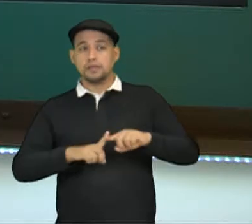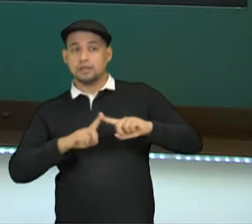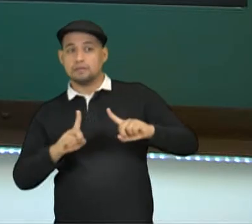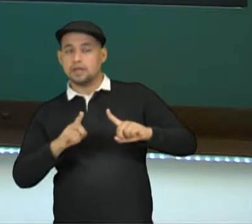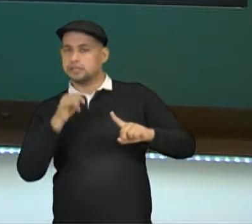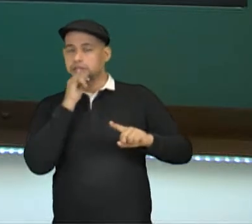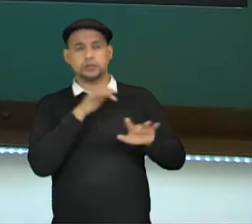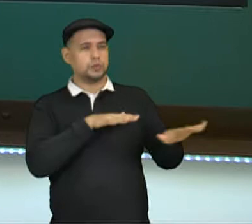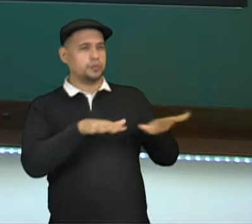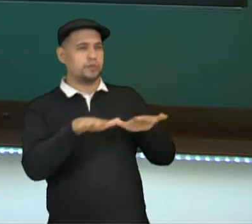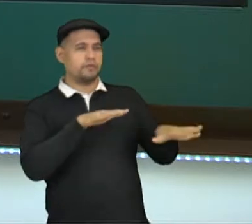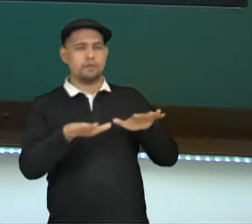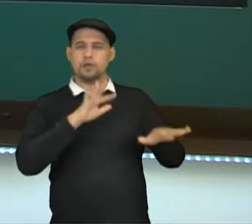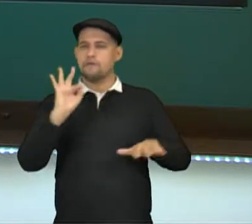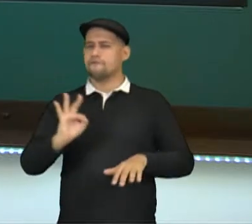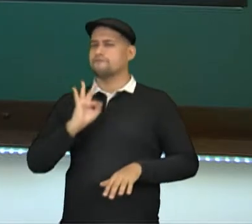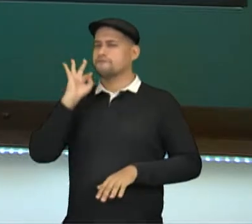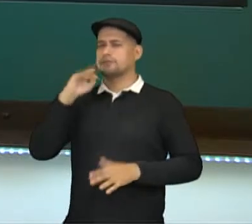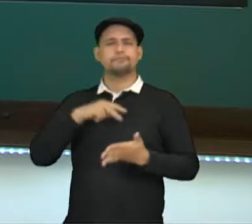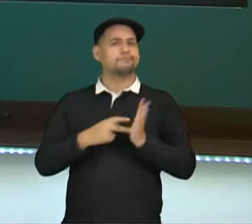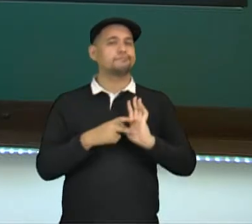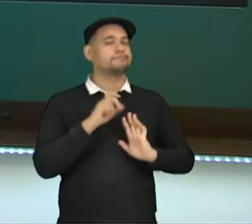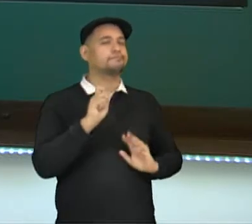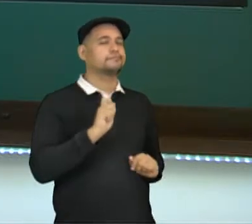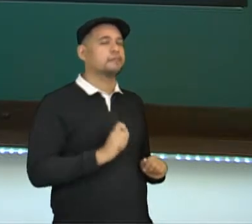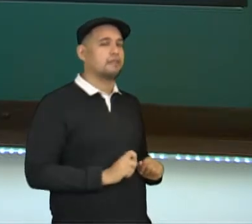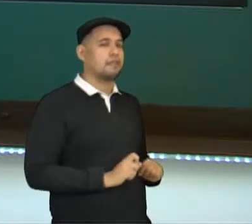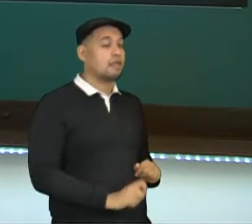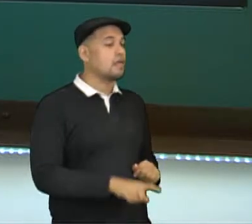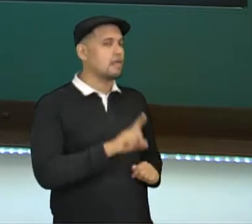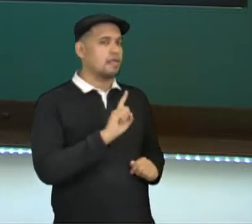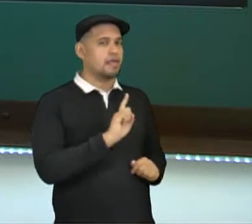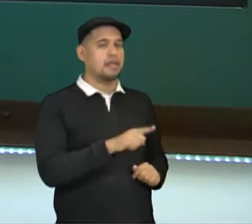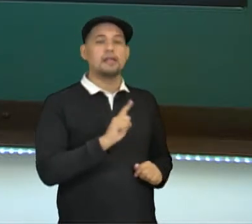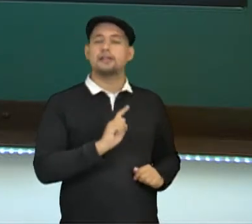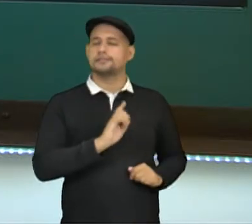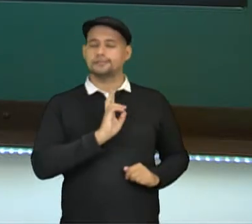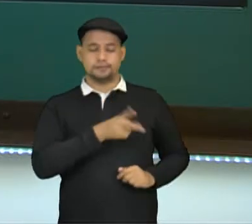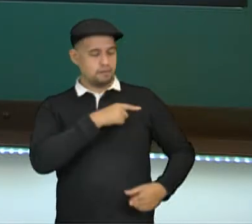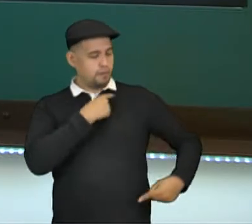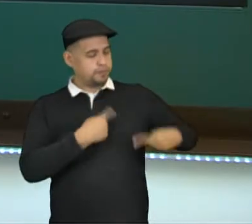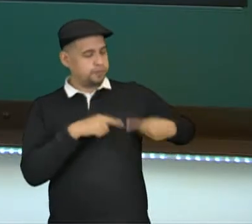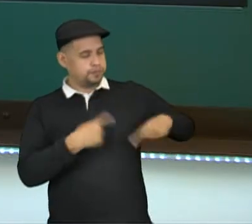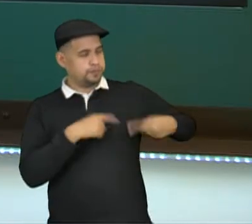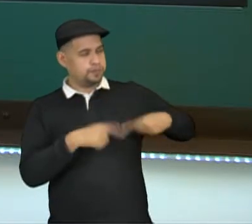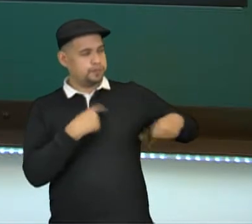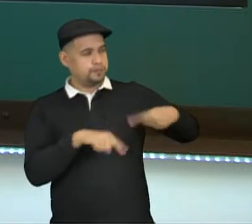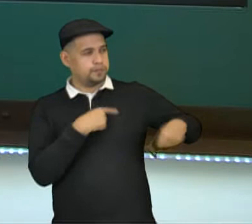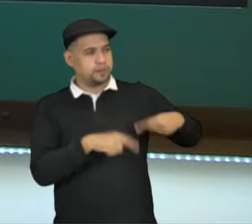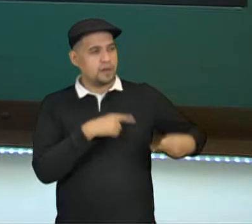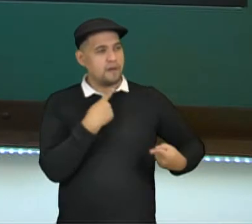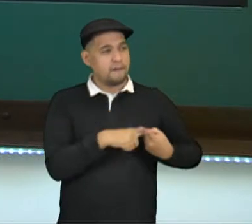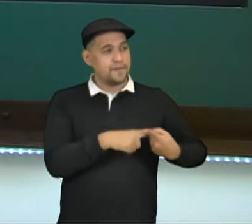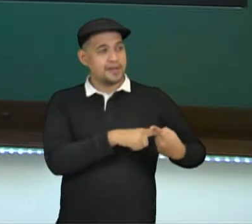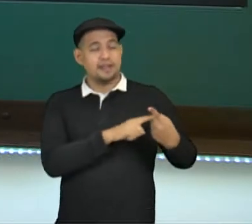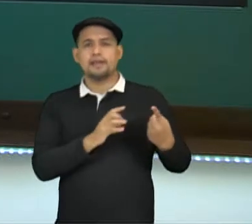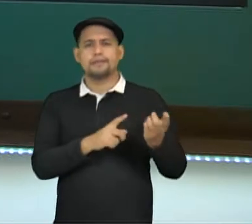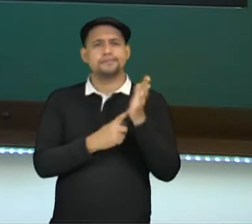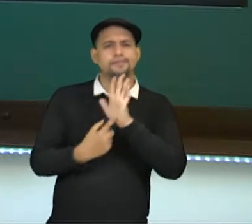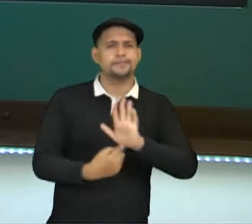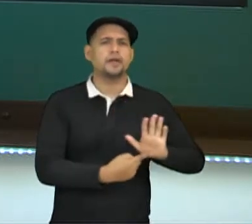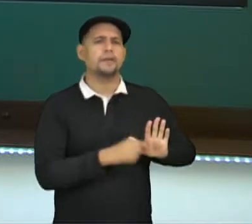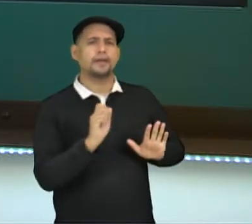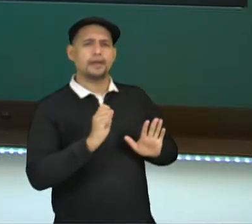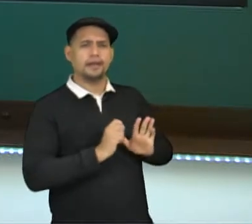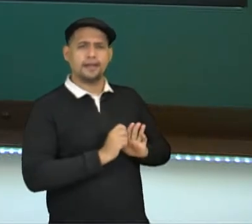o movimento futurista foi extremamente político, porque ele queria trazer a Itália para